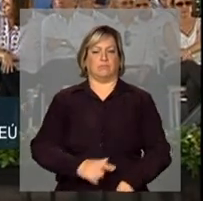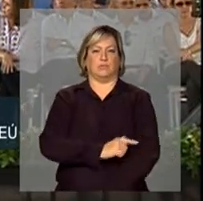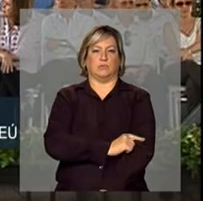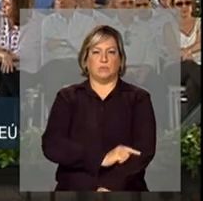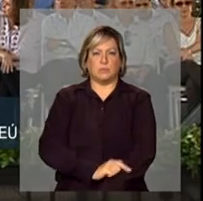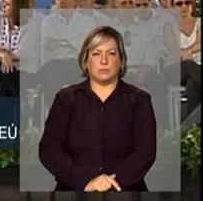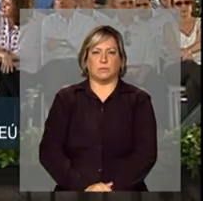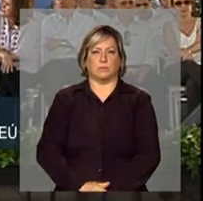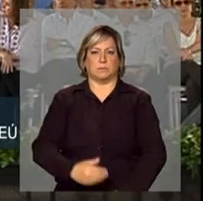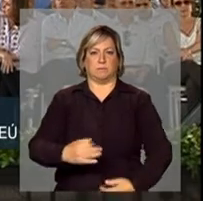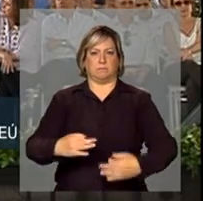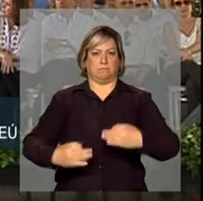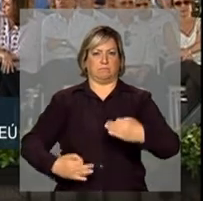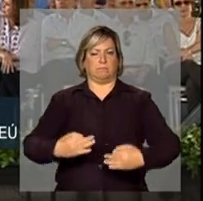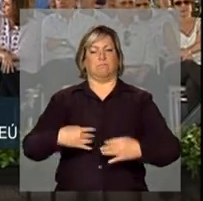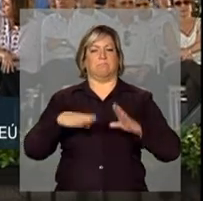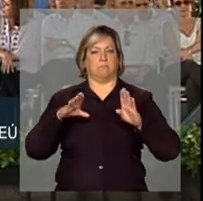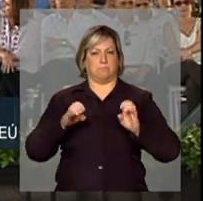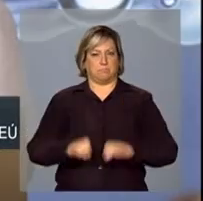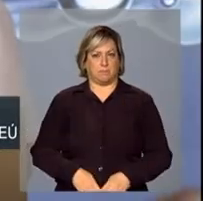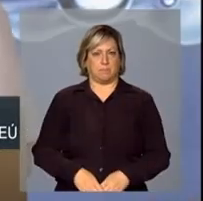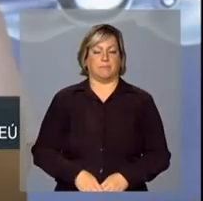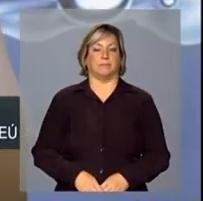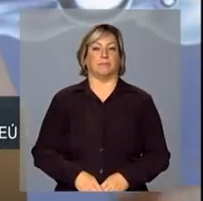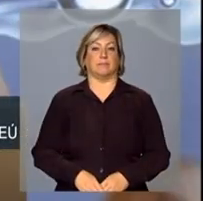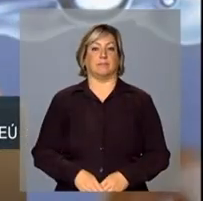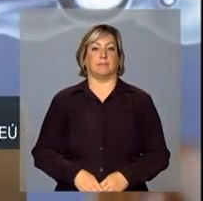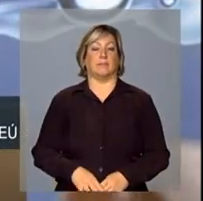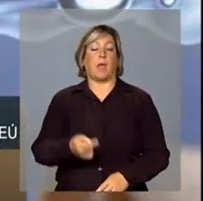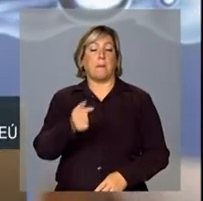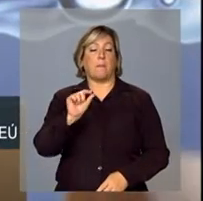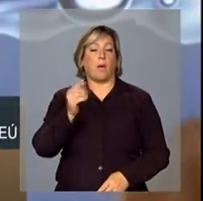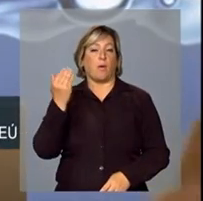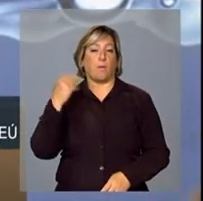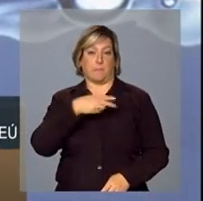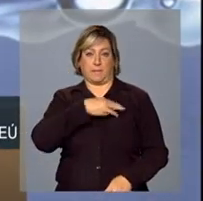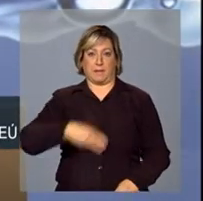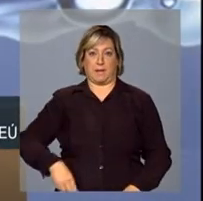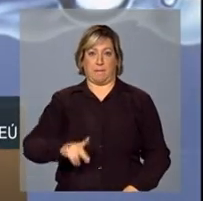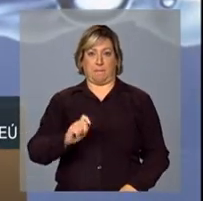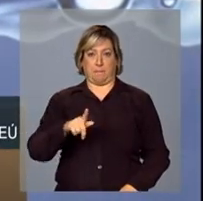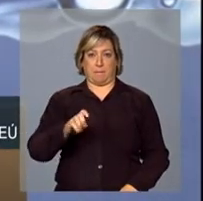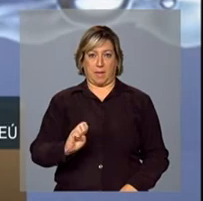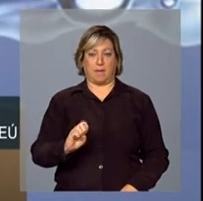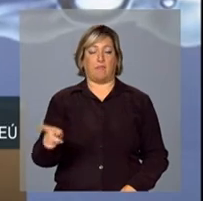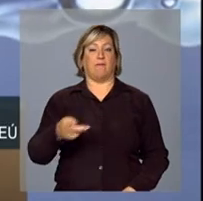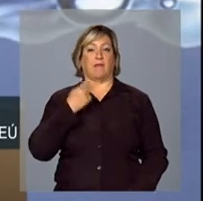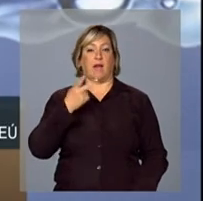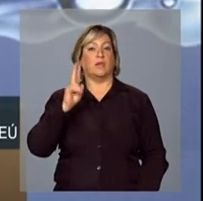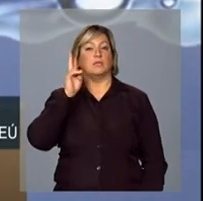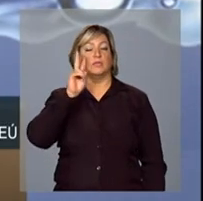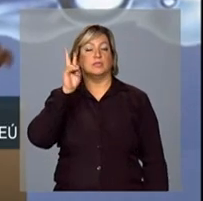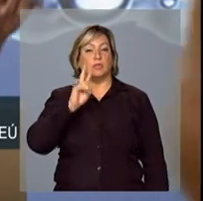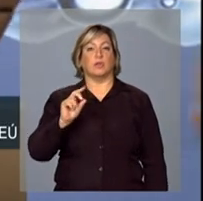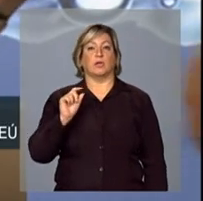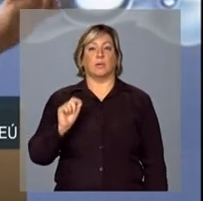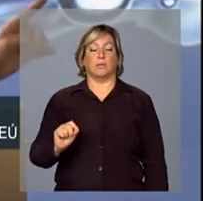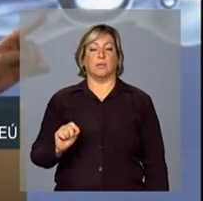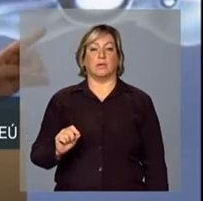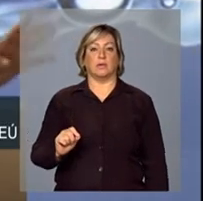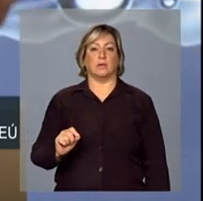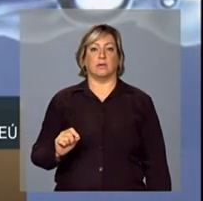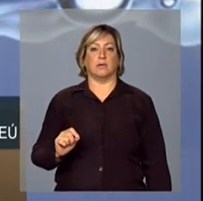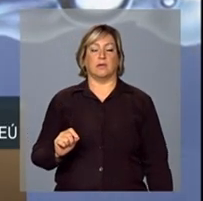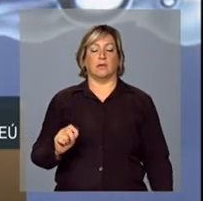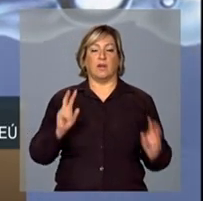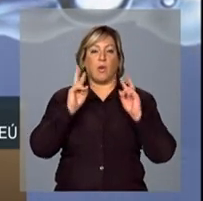justo. Há pouco, o ministro Pepe Vargas destacava o olhar para os municípios